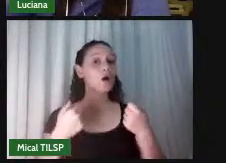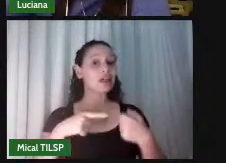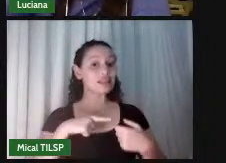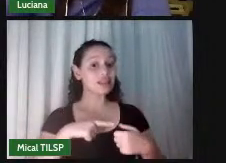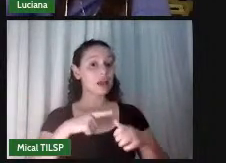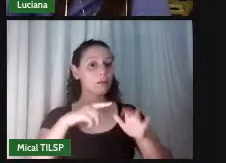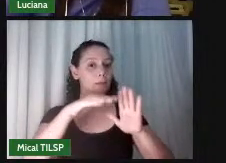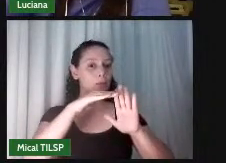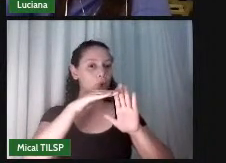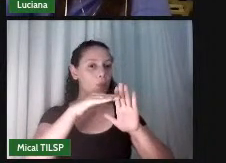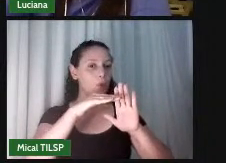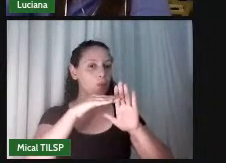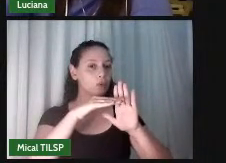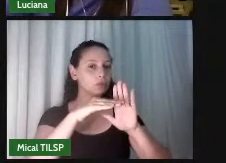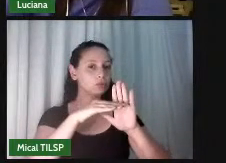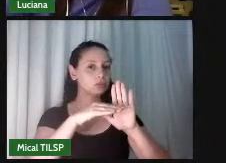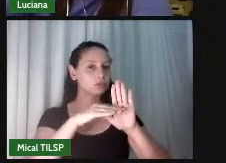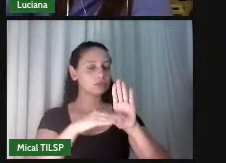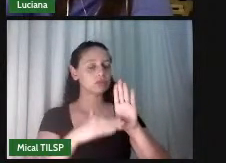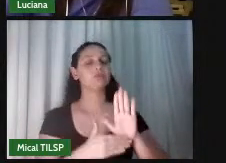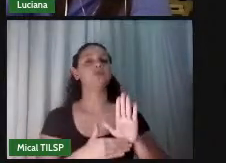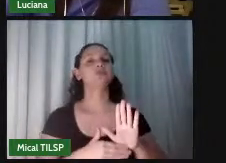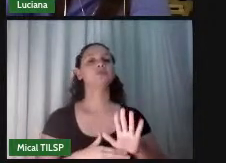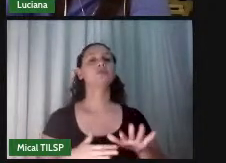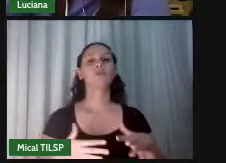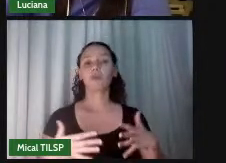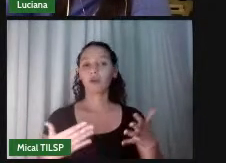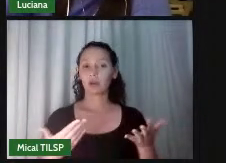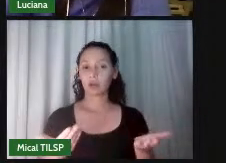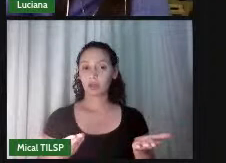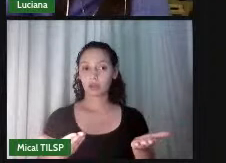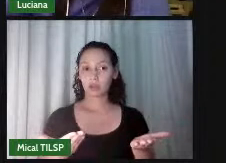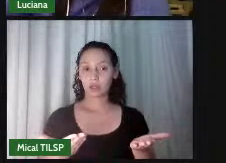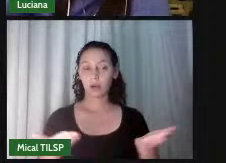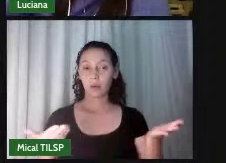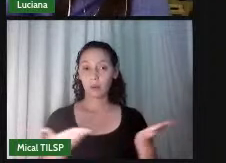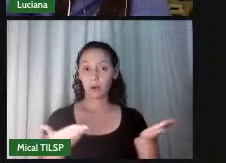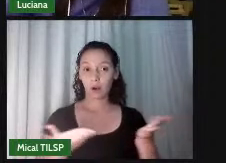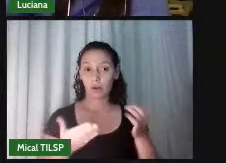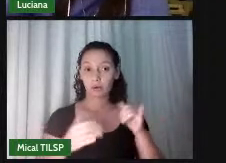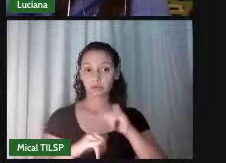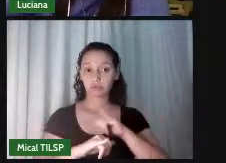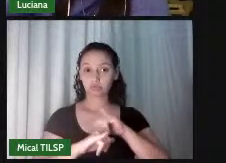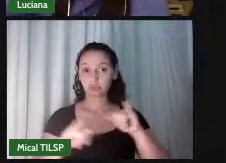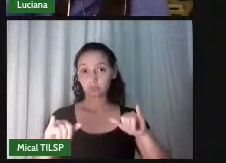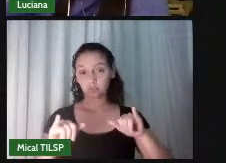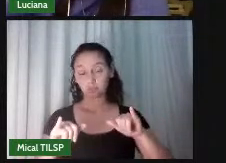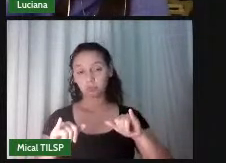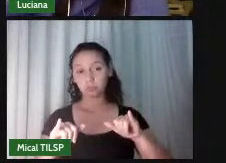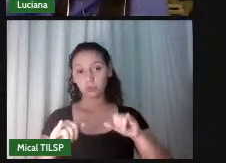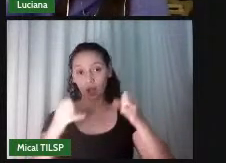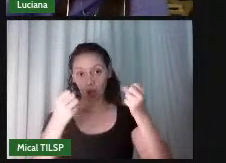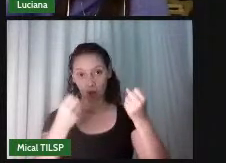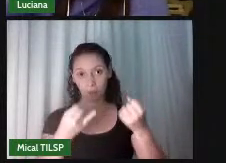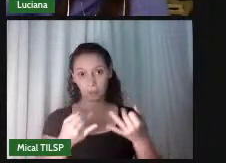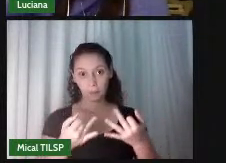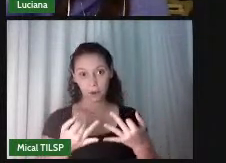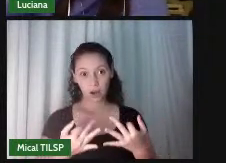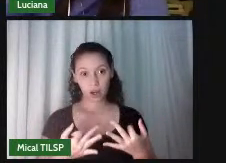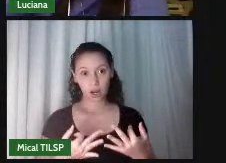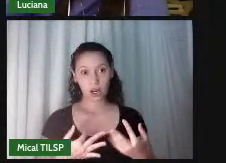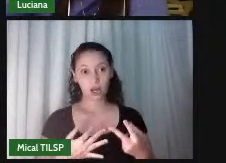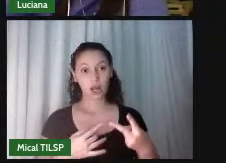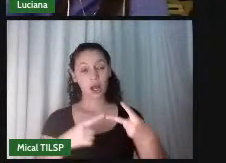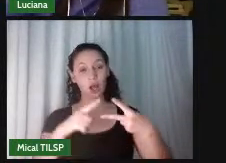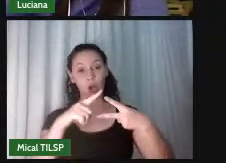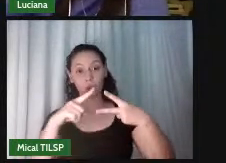Então, pessoal, vou falar mais ou menos um pouco sobre as duas pesquisas que eu fiz durante